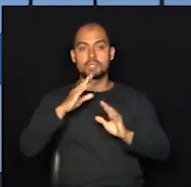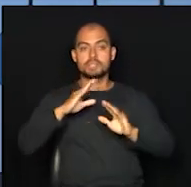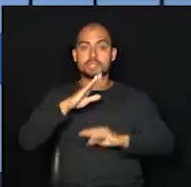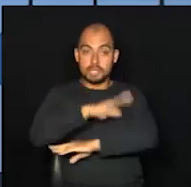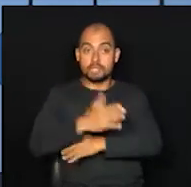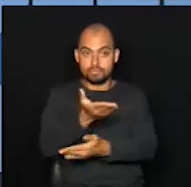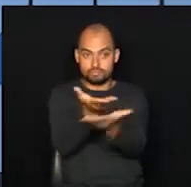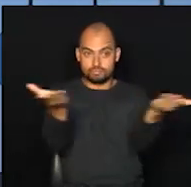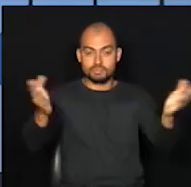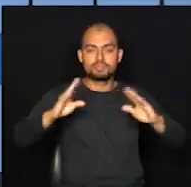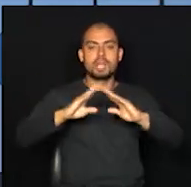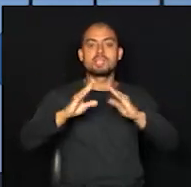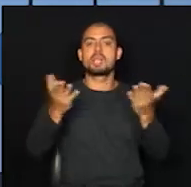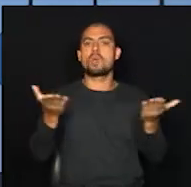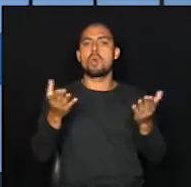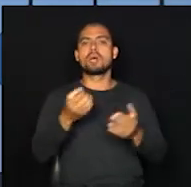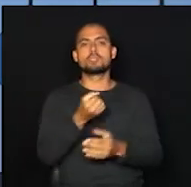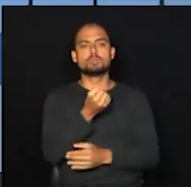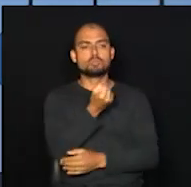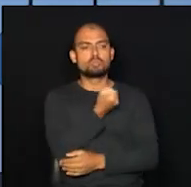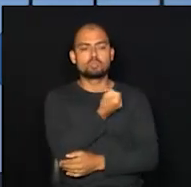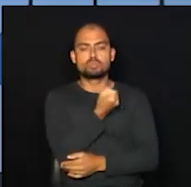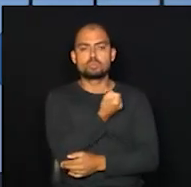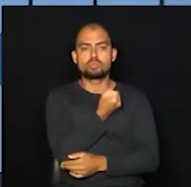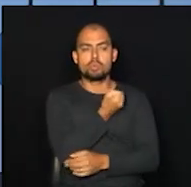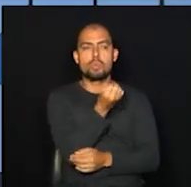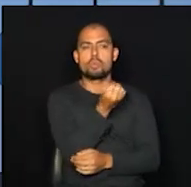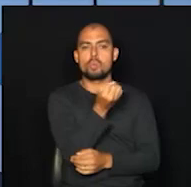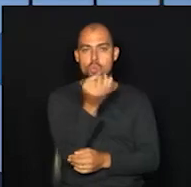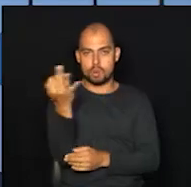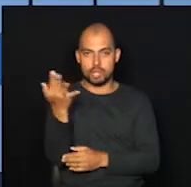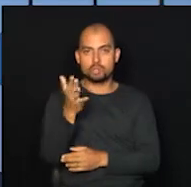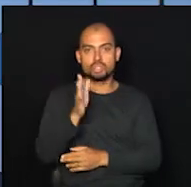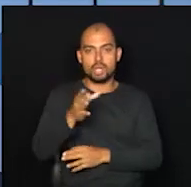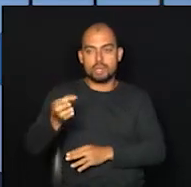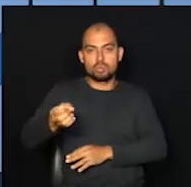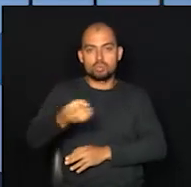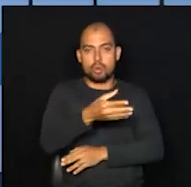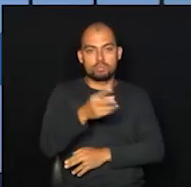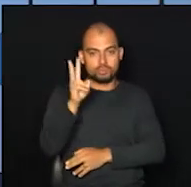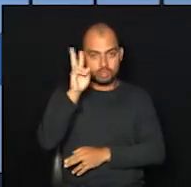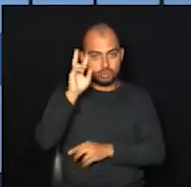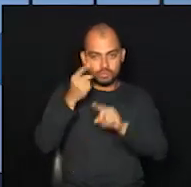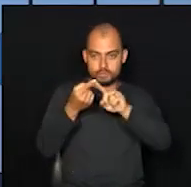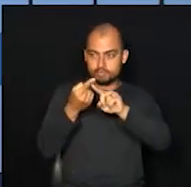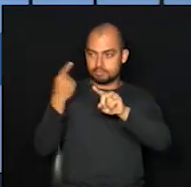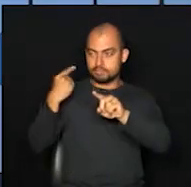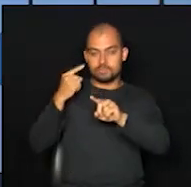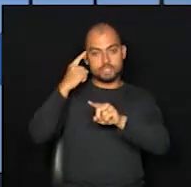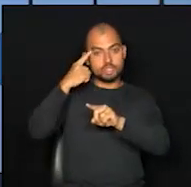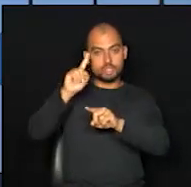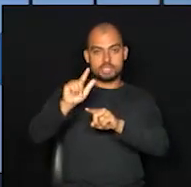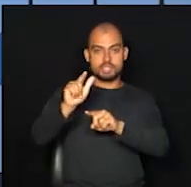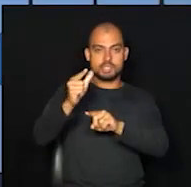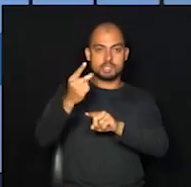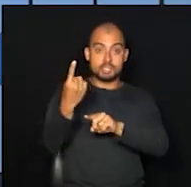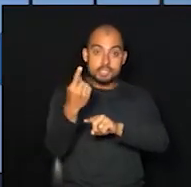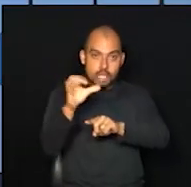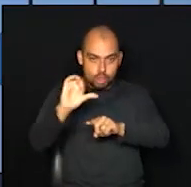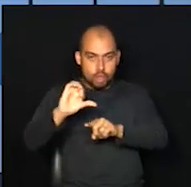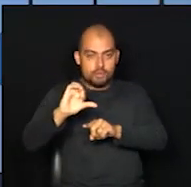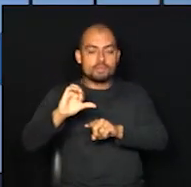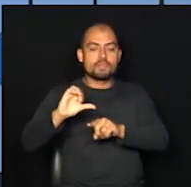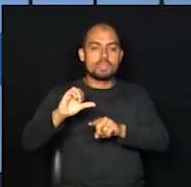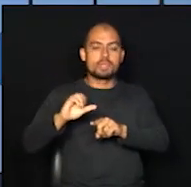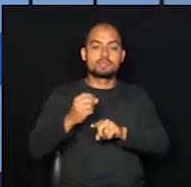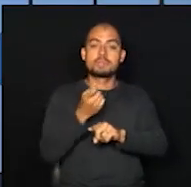os números foram atualizados em termos gerais até esta segunda-feira, dia 19. Só em Campinas que a gente já tem os dados